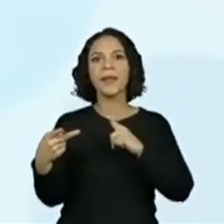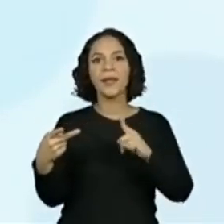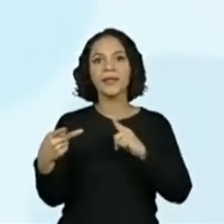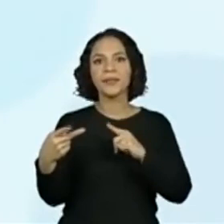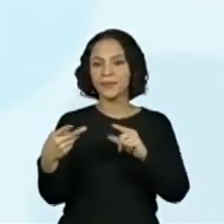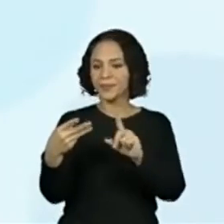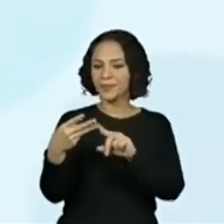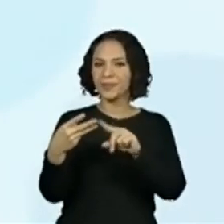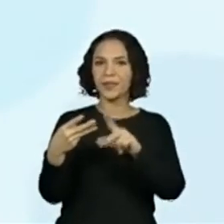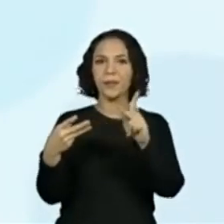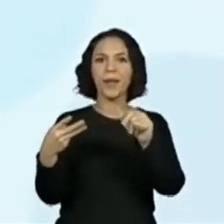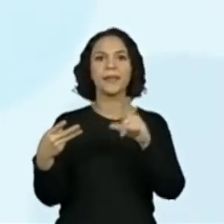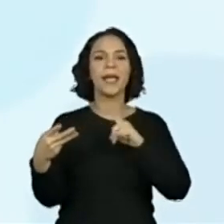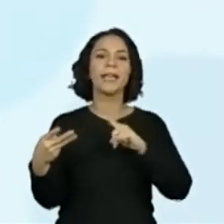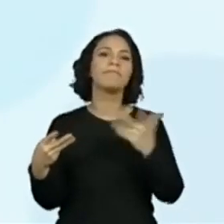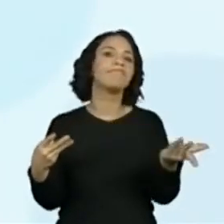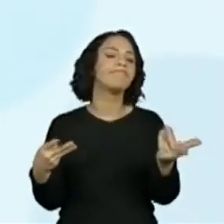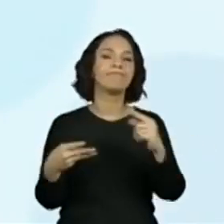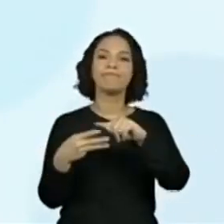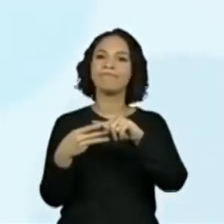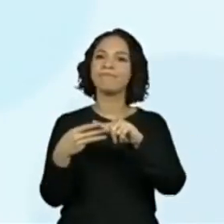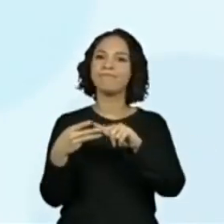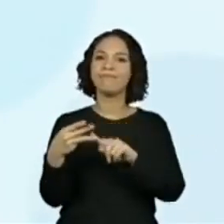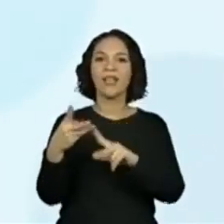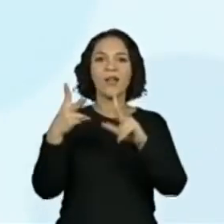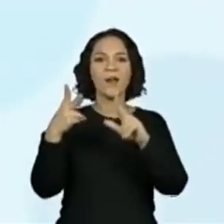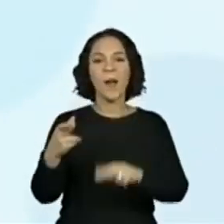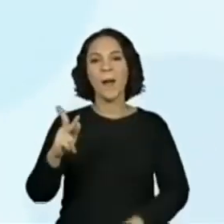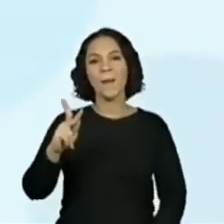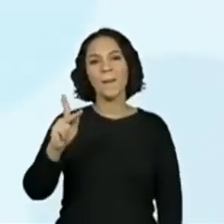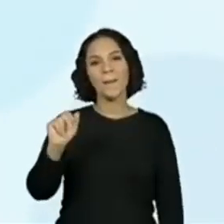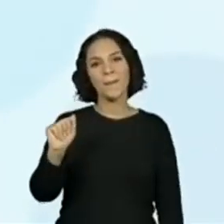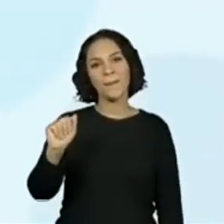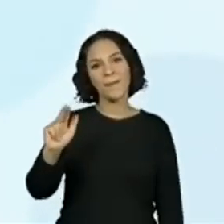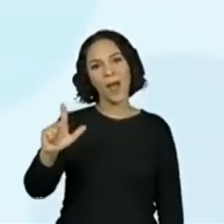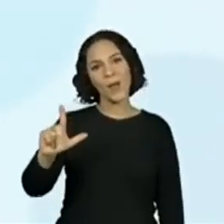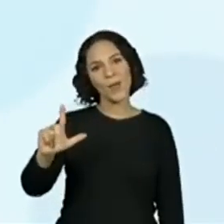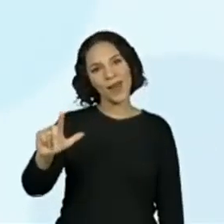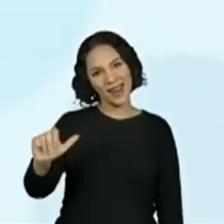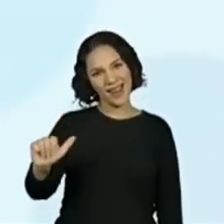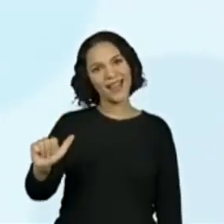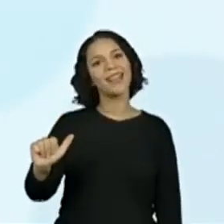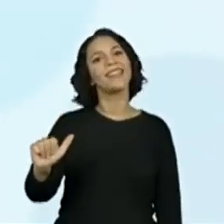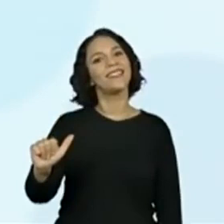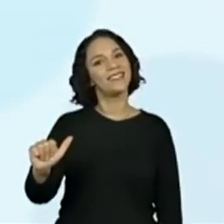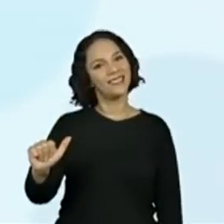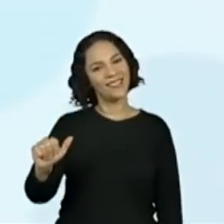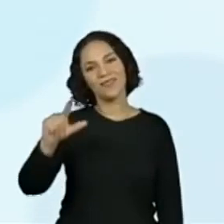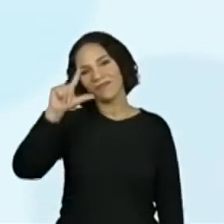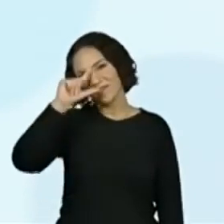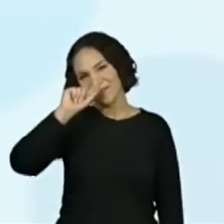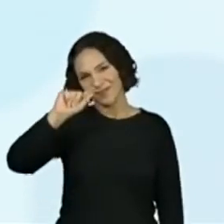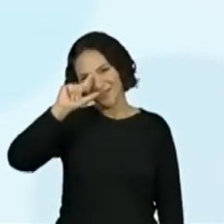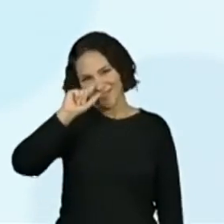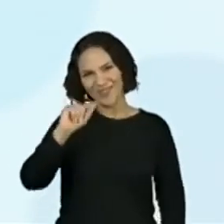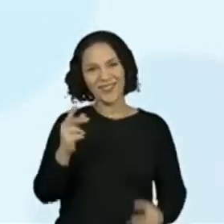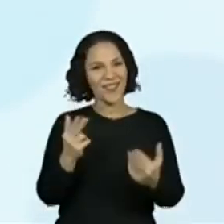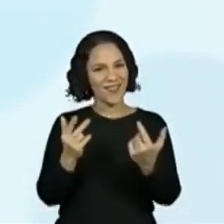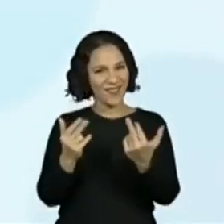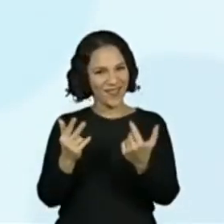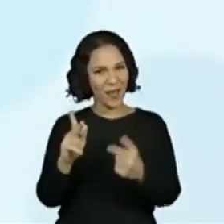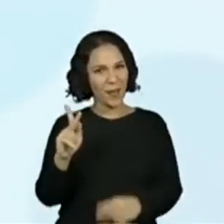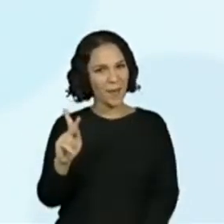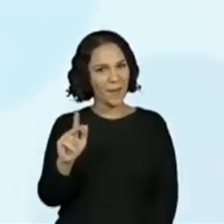então todas começam com pá da Paula, né? Todos começam com pá da Paula, da professora Ana